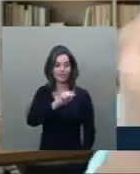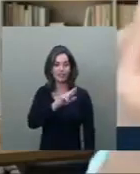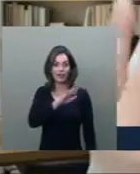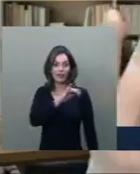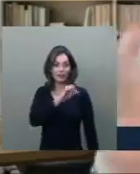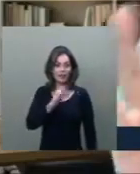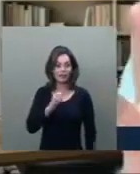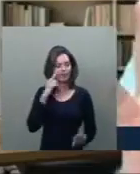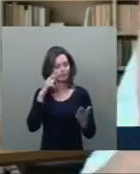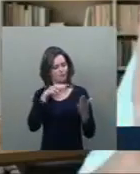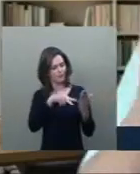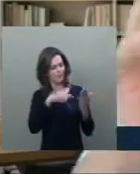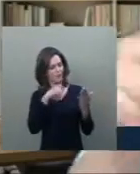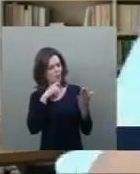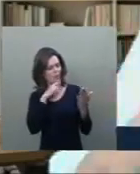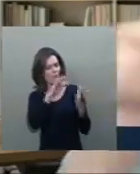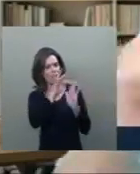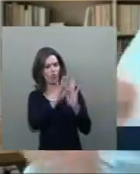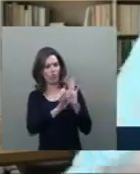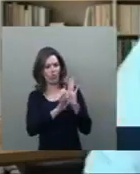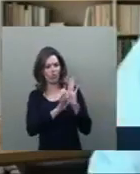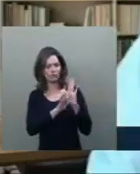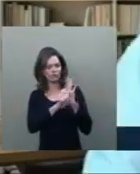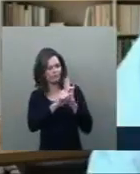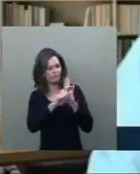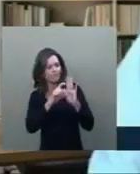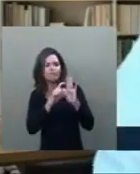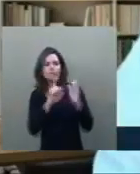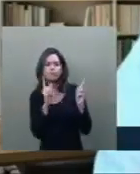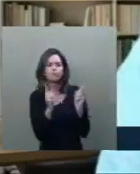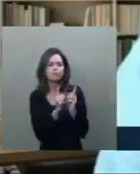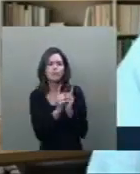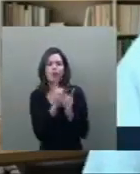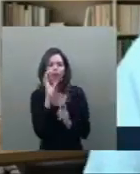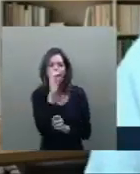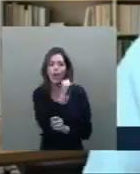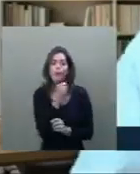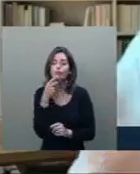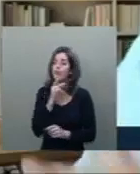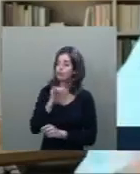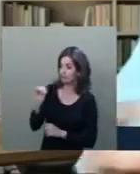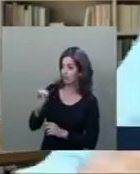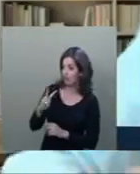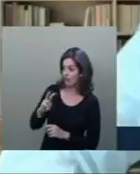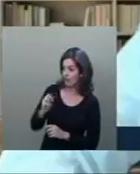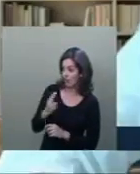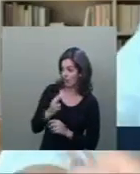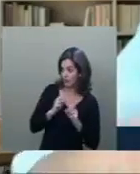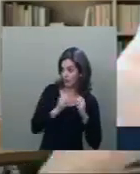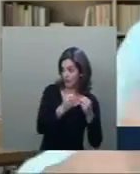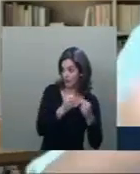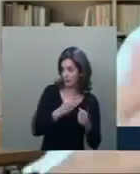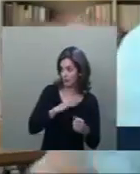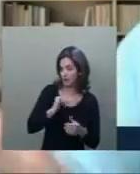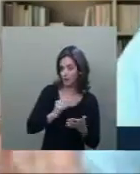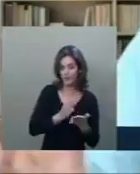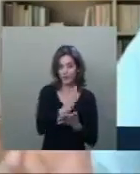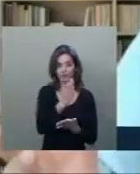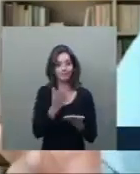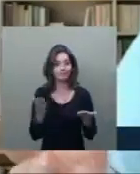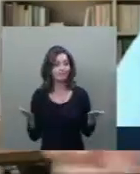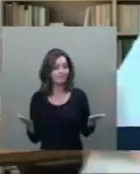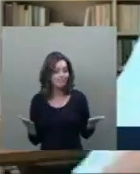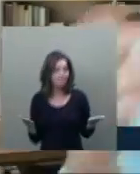ele olhou, um texto de 10 linhas, pode avisar lá ao pessoal que eu vou defender. Defendeu, passou pela unanimidade. É nisso que eu